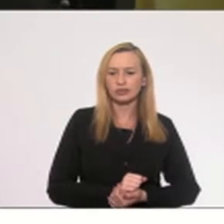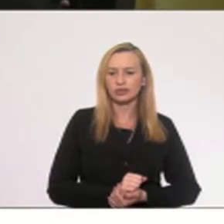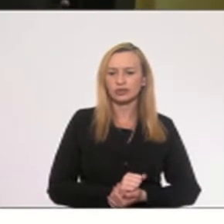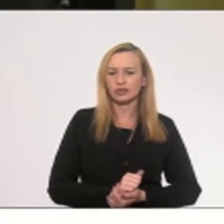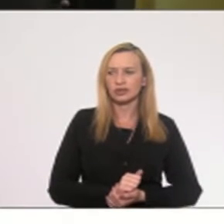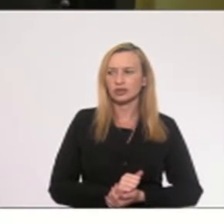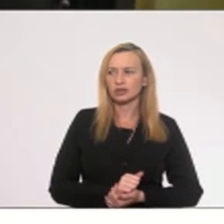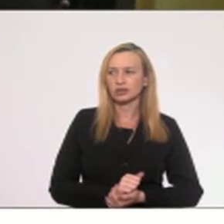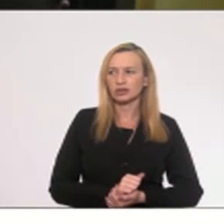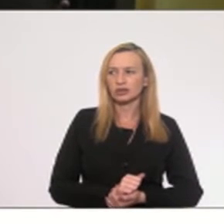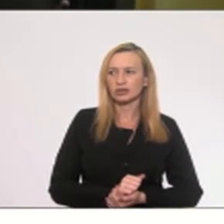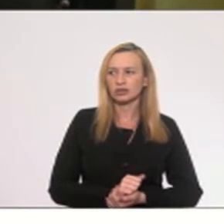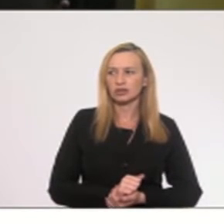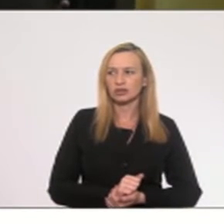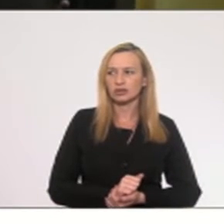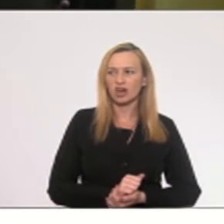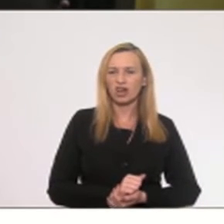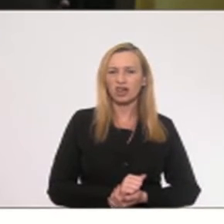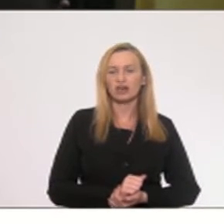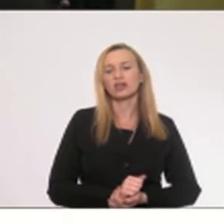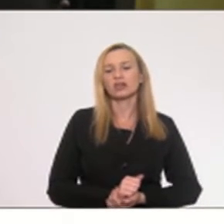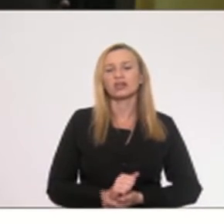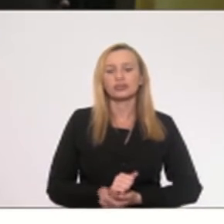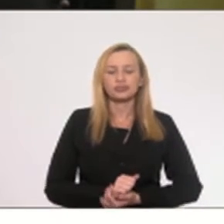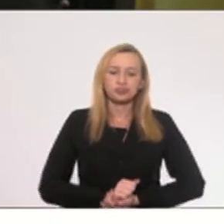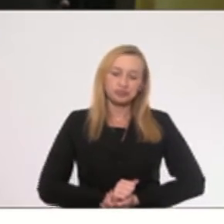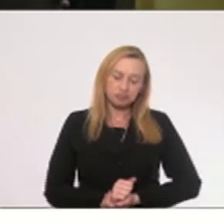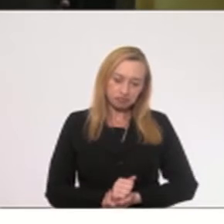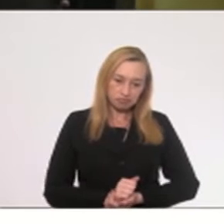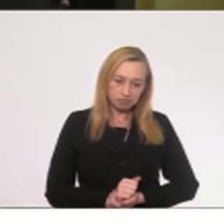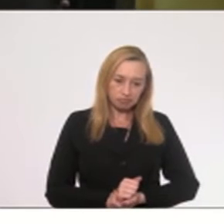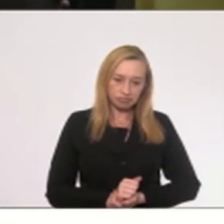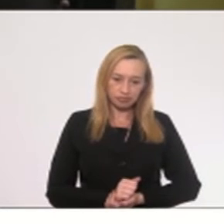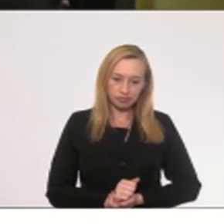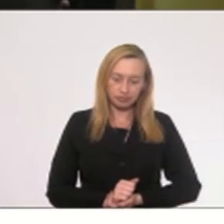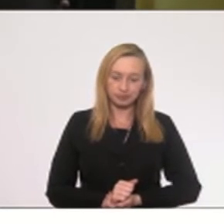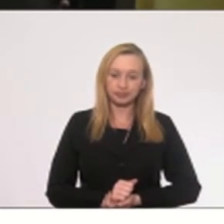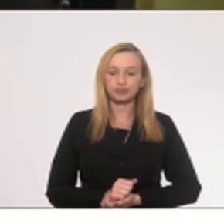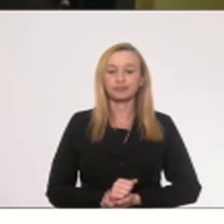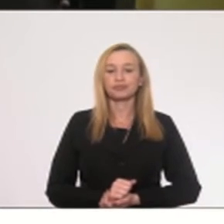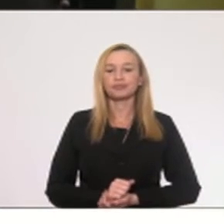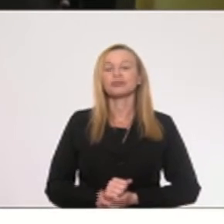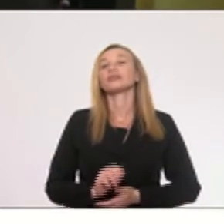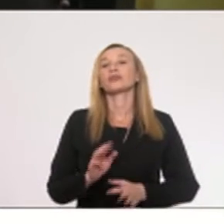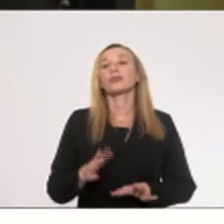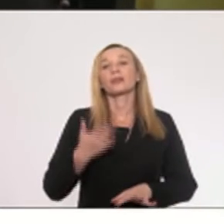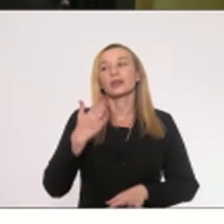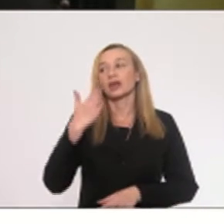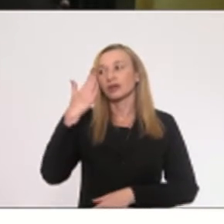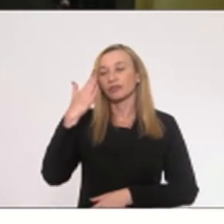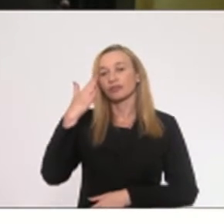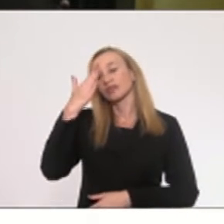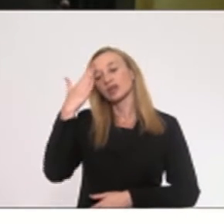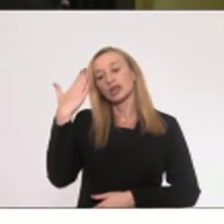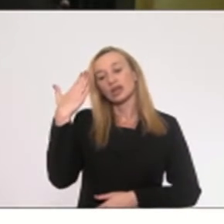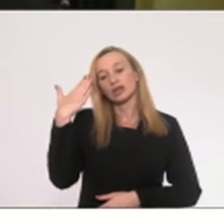não permitir que esses péssimos momentos que o Rio de Janeiro viveu recentemente, com os servidores sem receber os seus salários, não permitir que esses